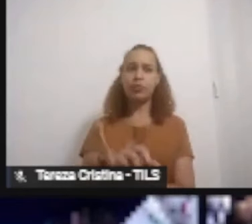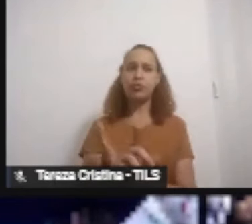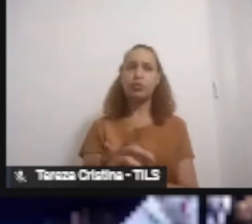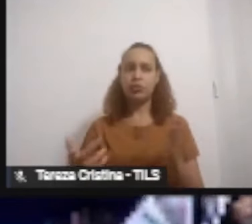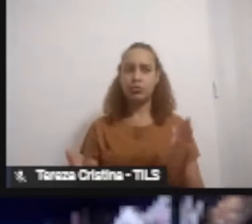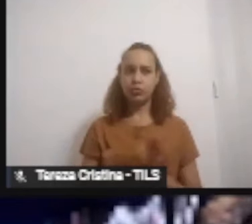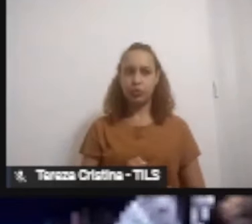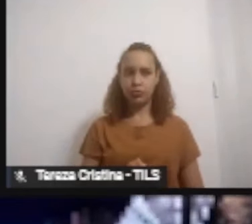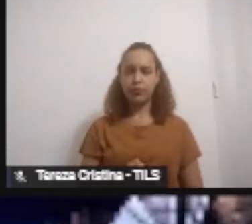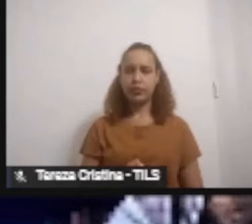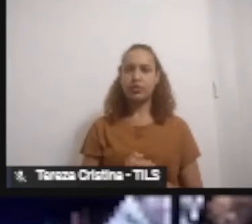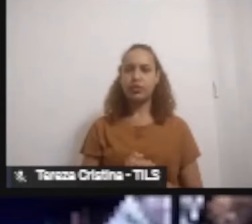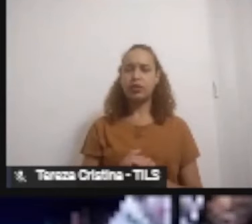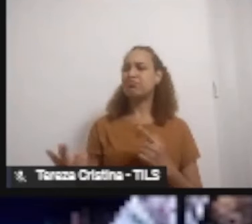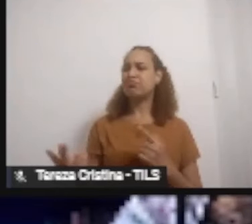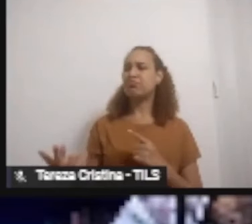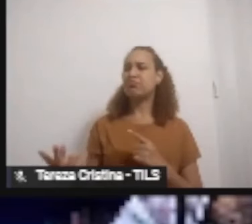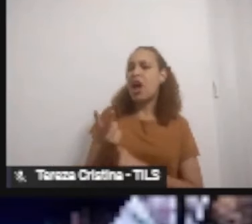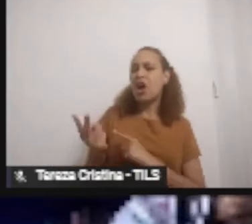buscar ajuda? Diz que sim?